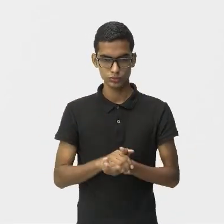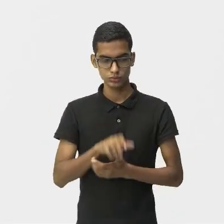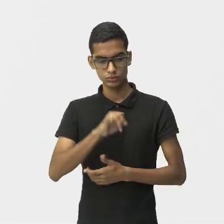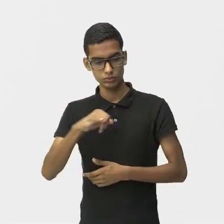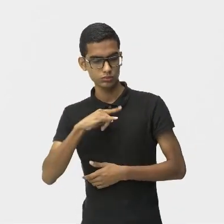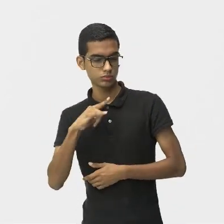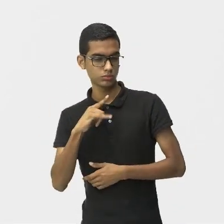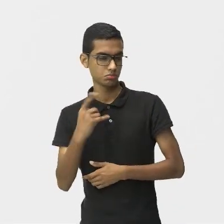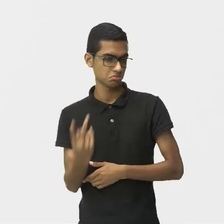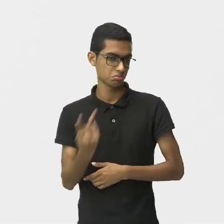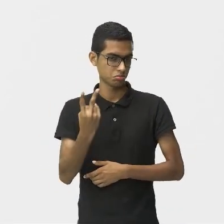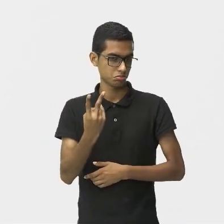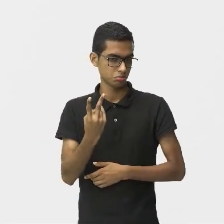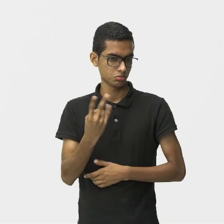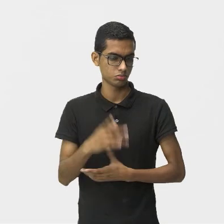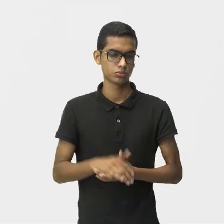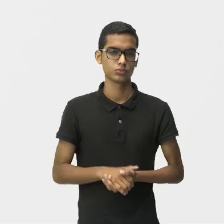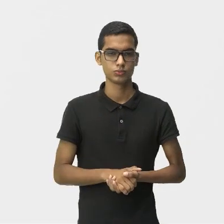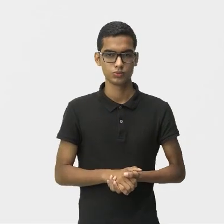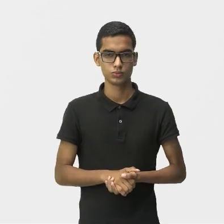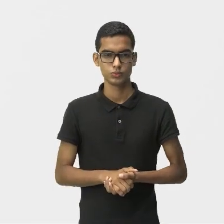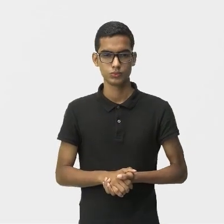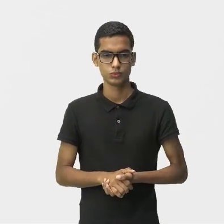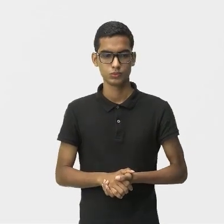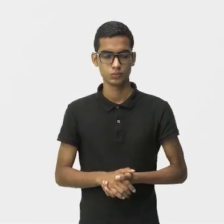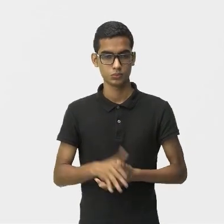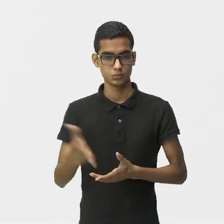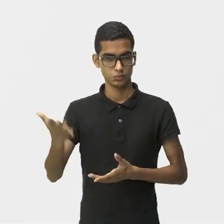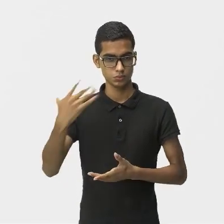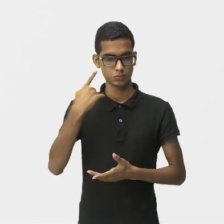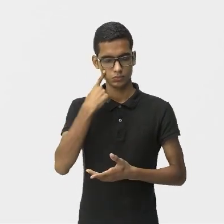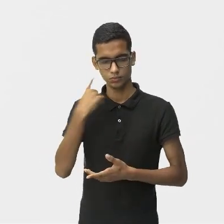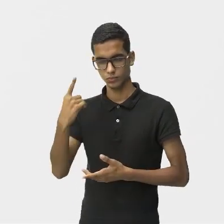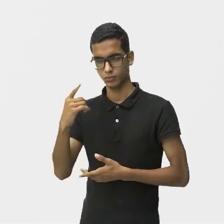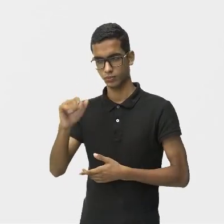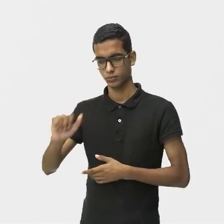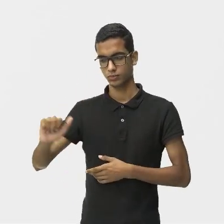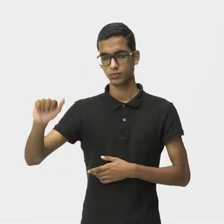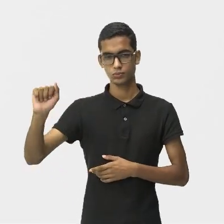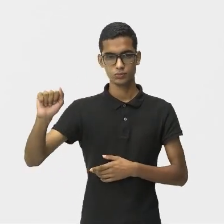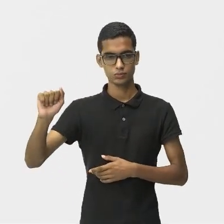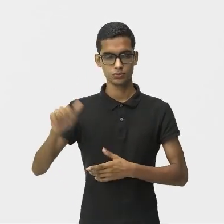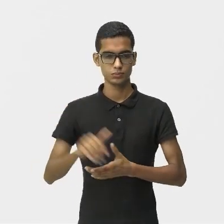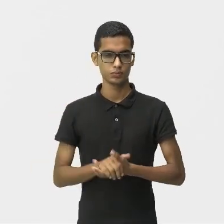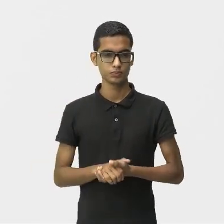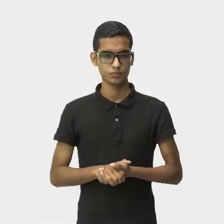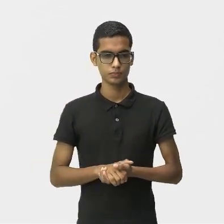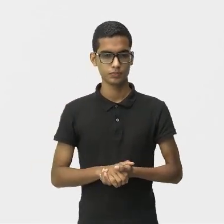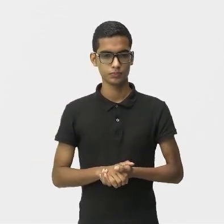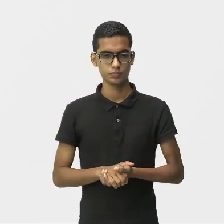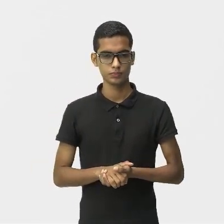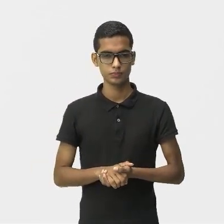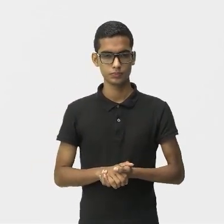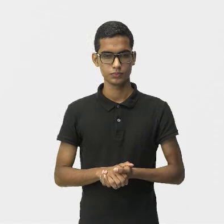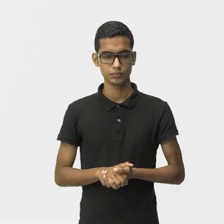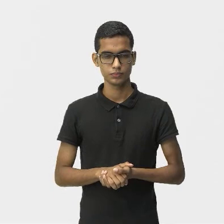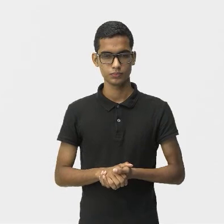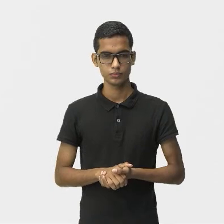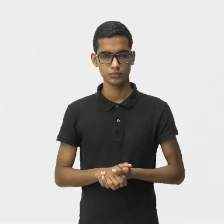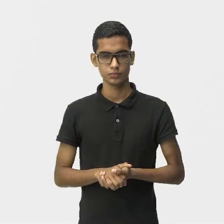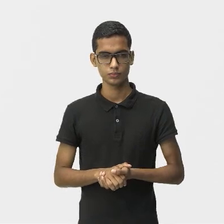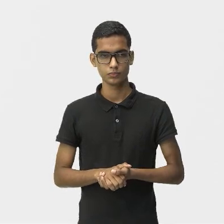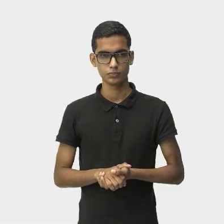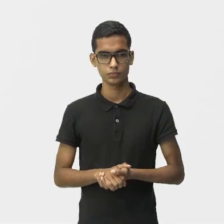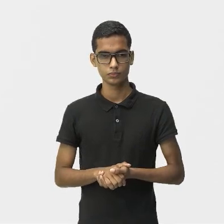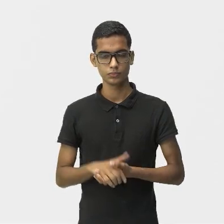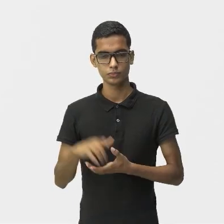esses valores, né? Então, vamos lá. Vamos começar aqui com a letra A, encontrando